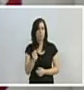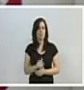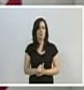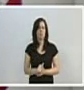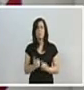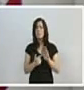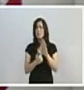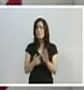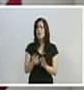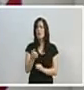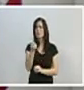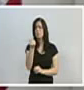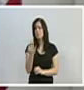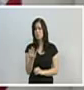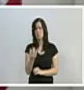dos números.